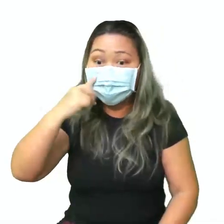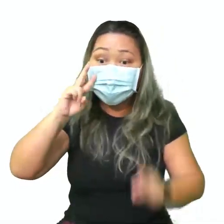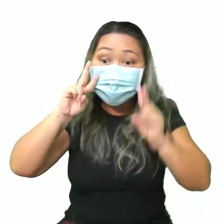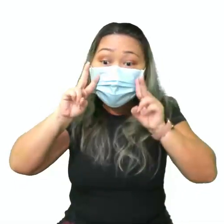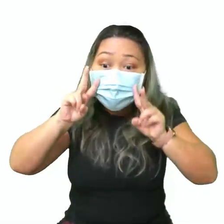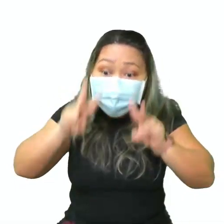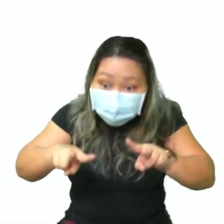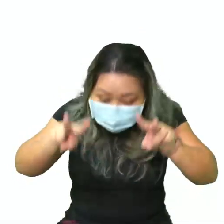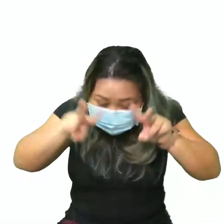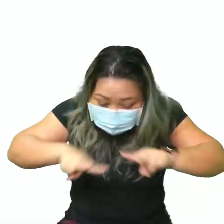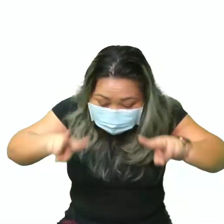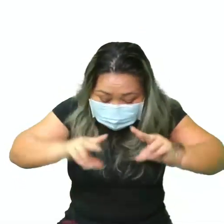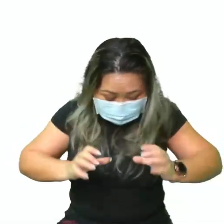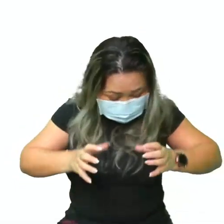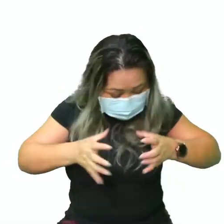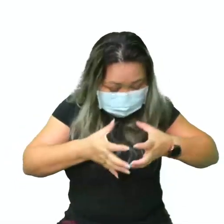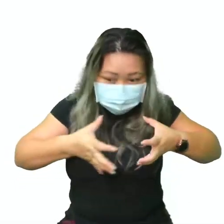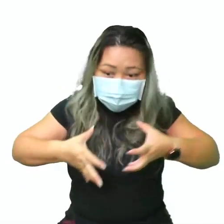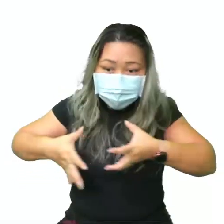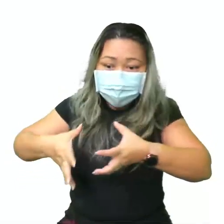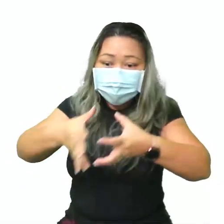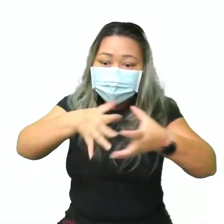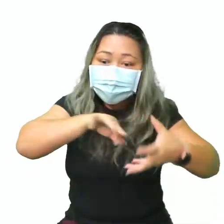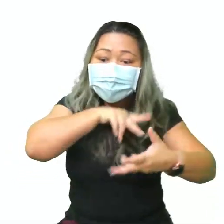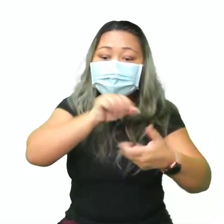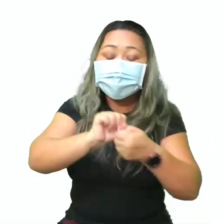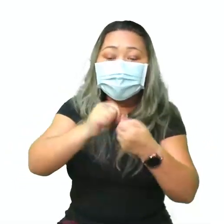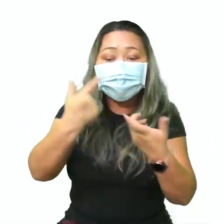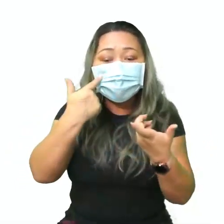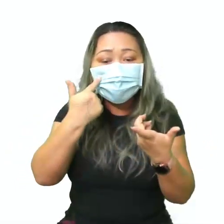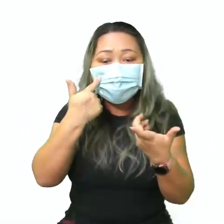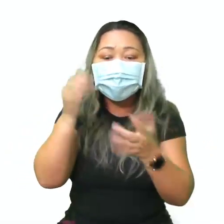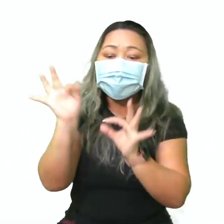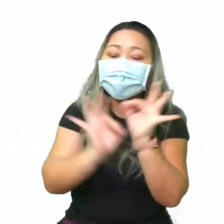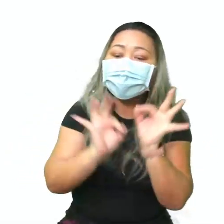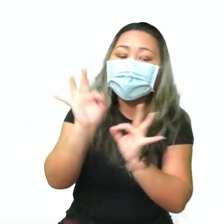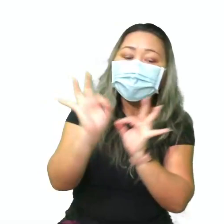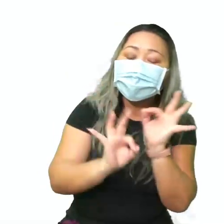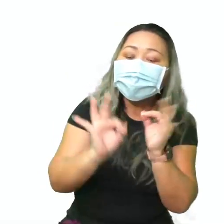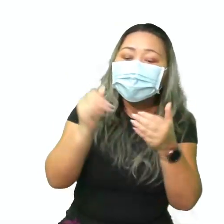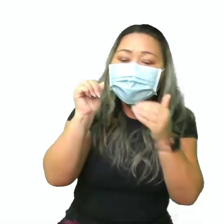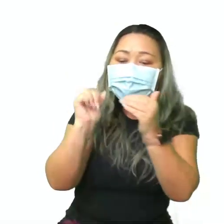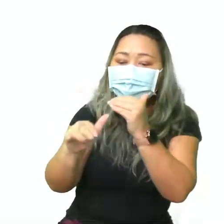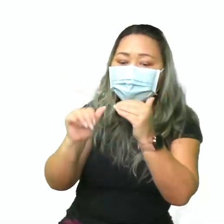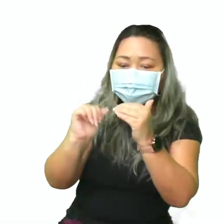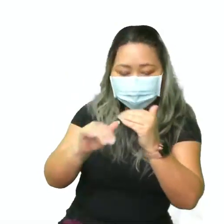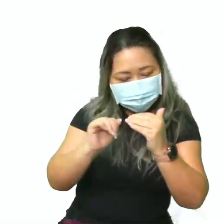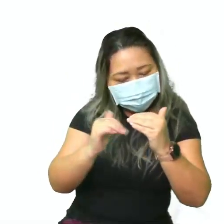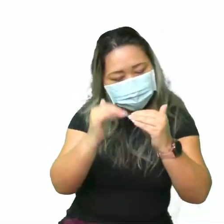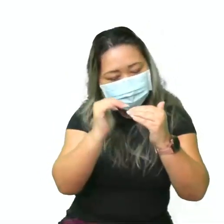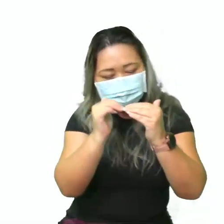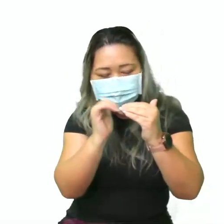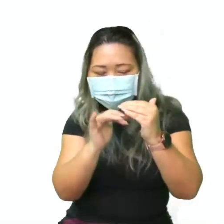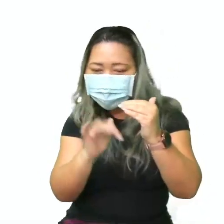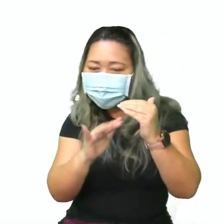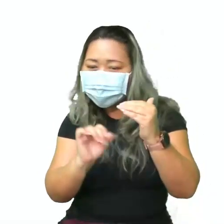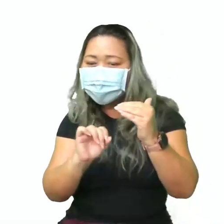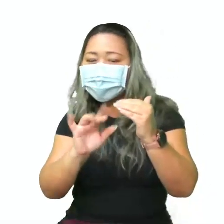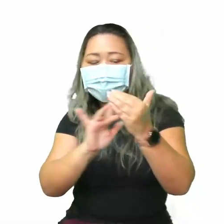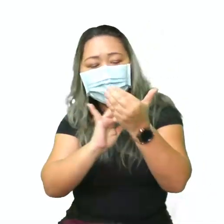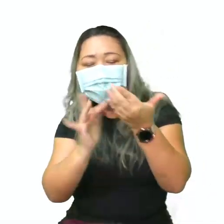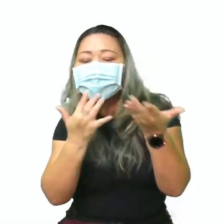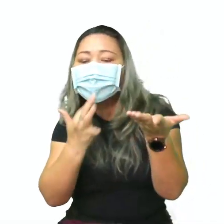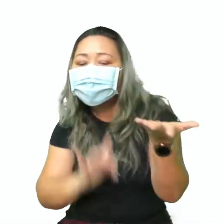que eu preciso de um gameta, né, masculino e feminino, tá? Passa por um processo de fecundação. E na reprodução assexuada é aquele